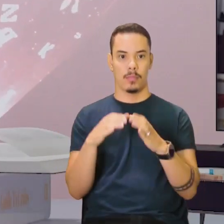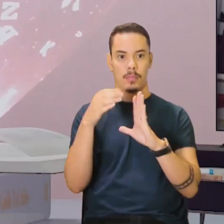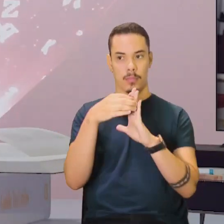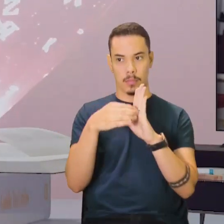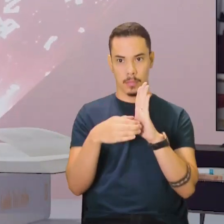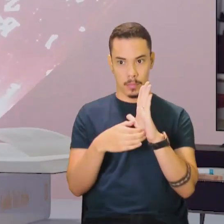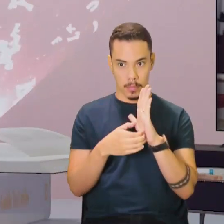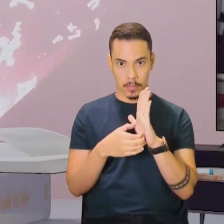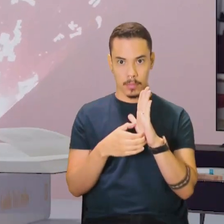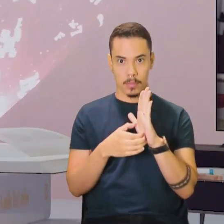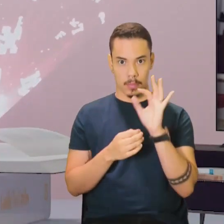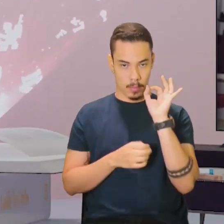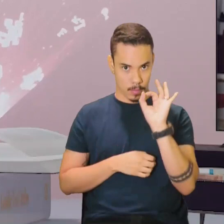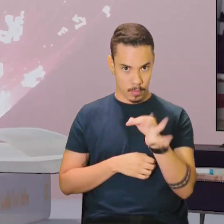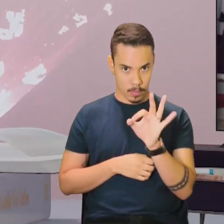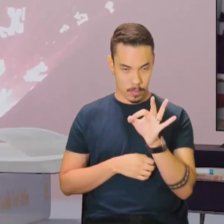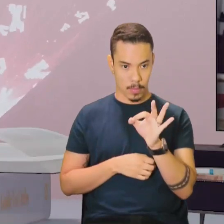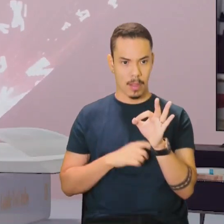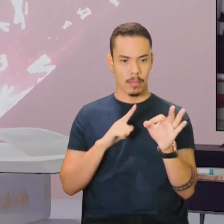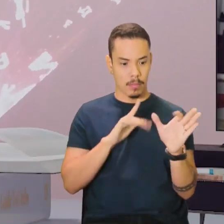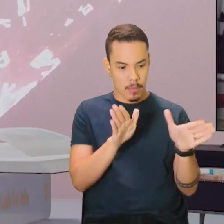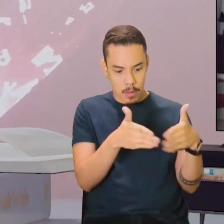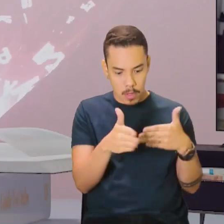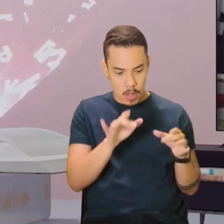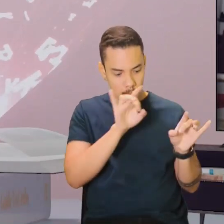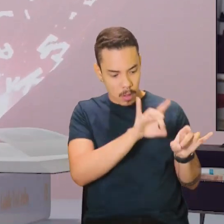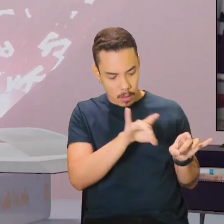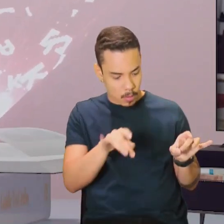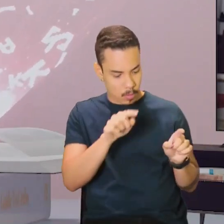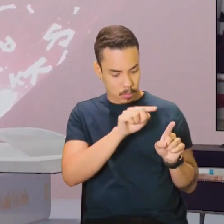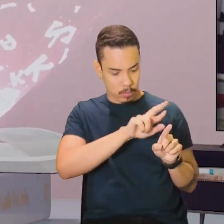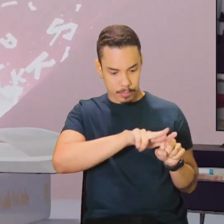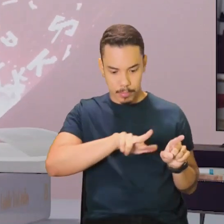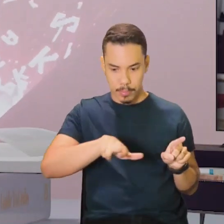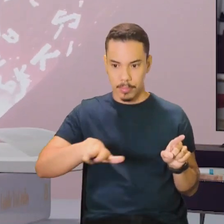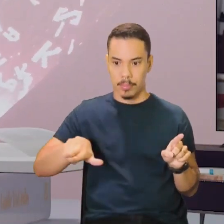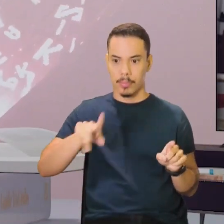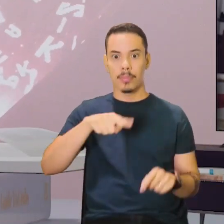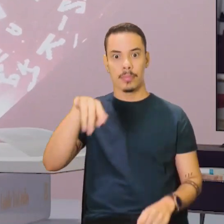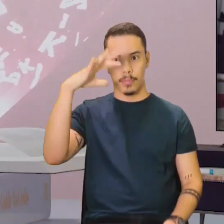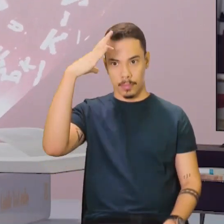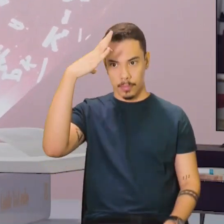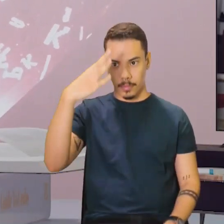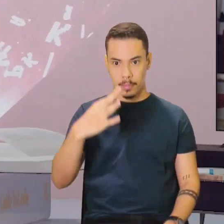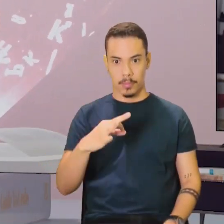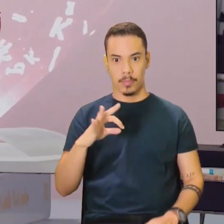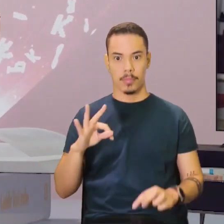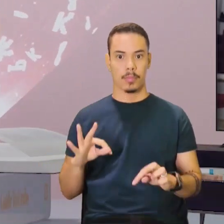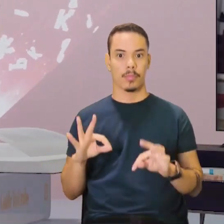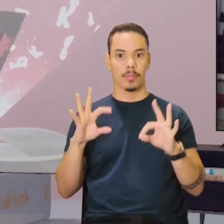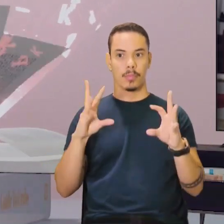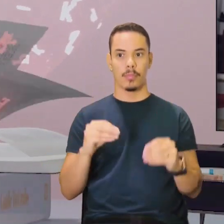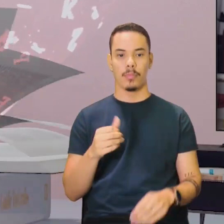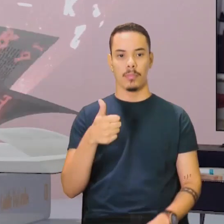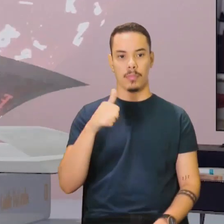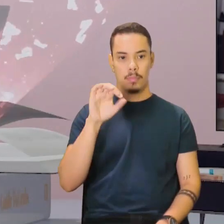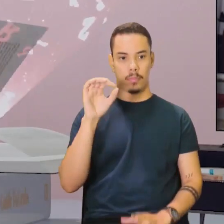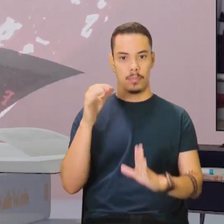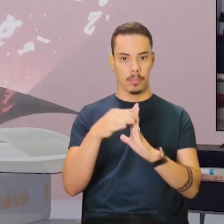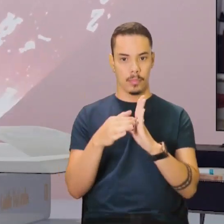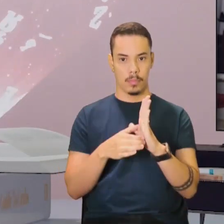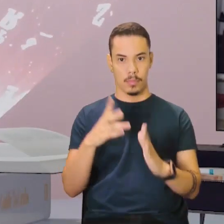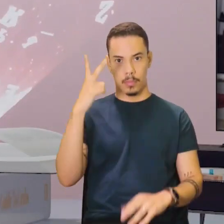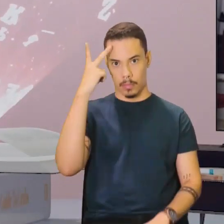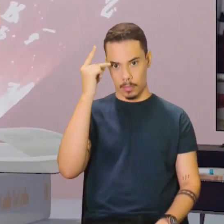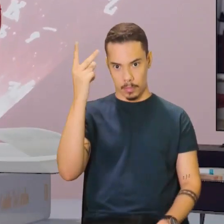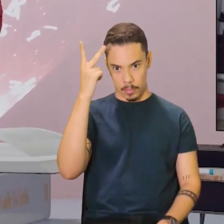ou seja, o seu cantinho, a sua caixinha certinho ali. E aí, você compreendendo essas 10 classes,